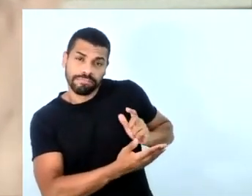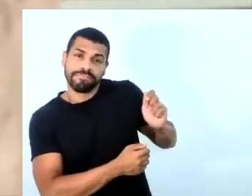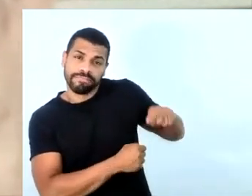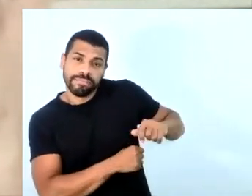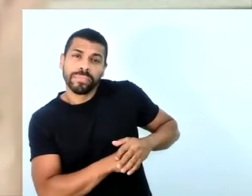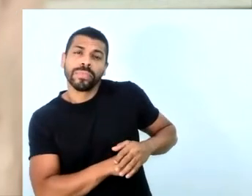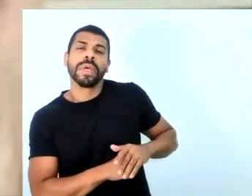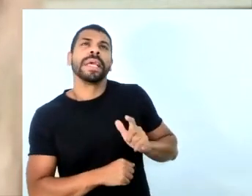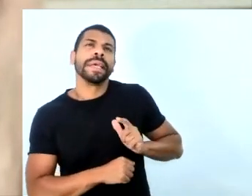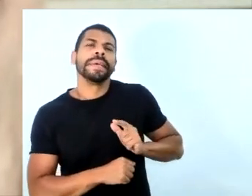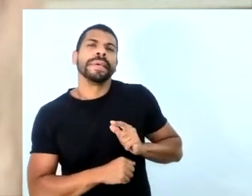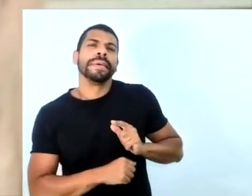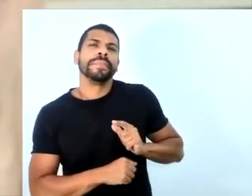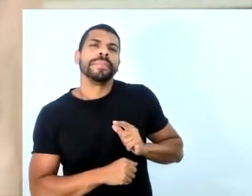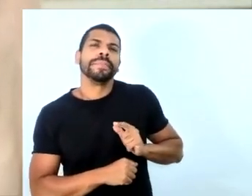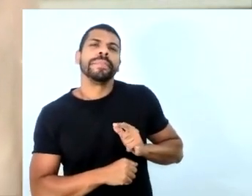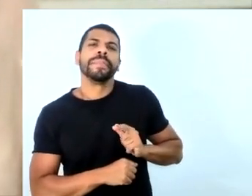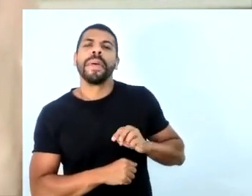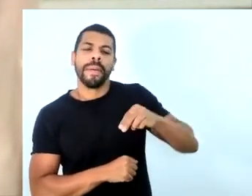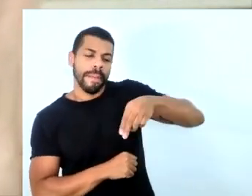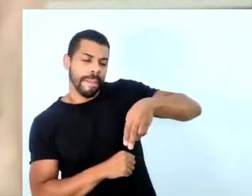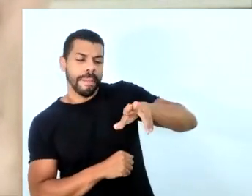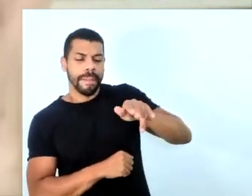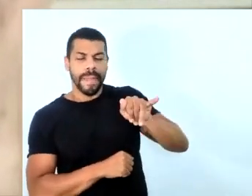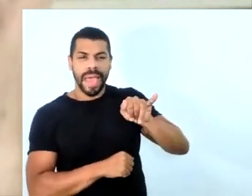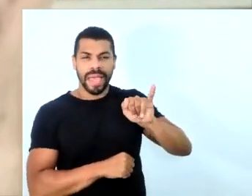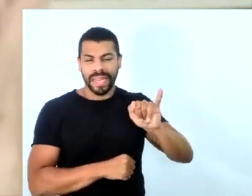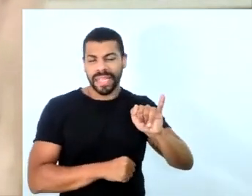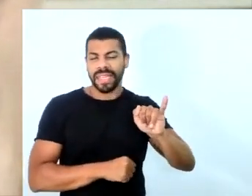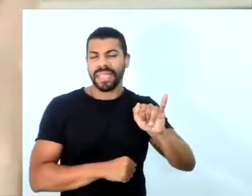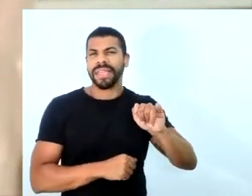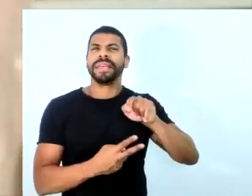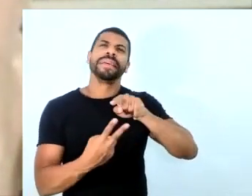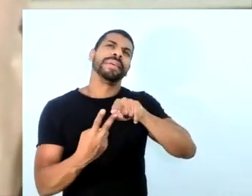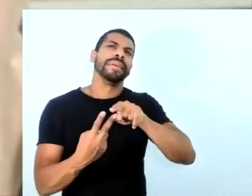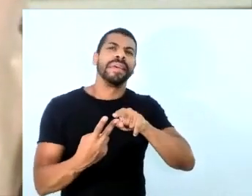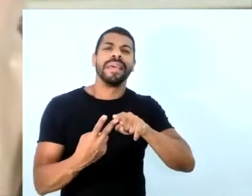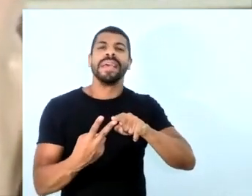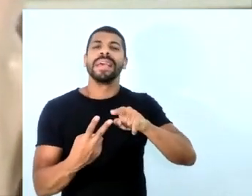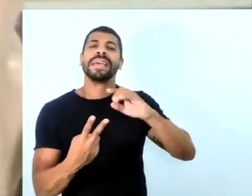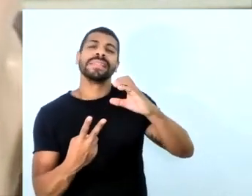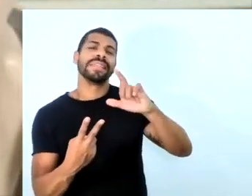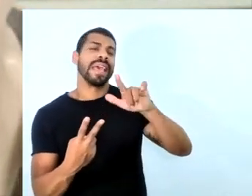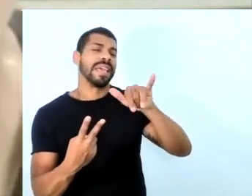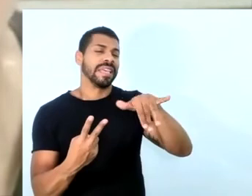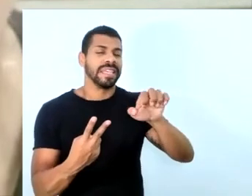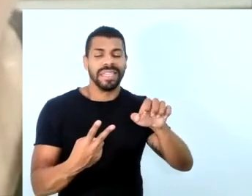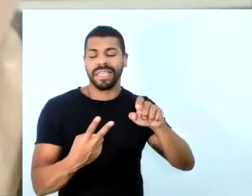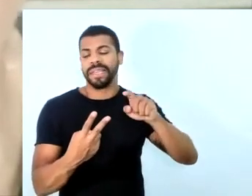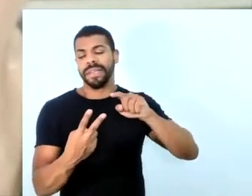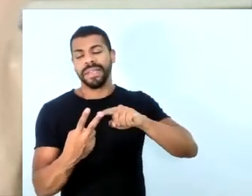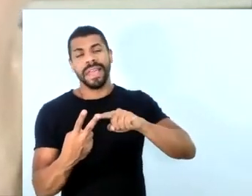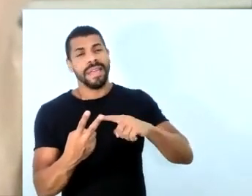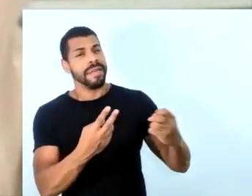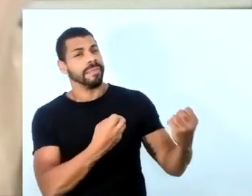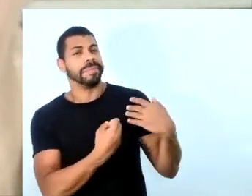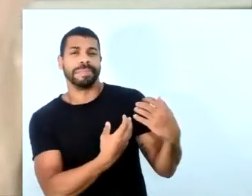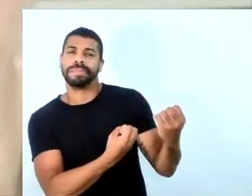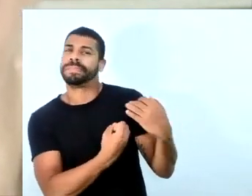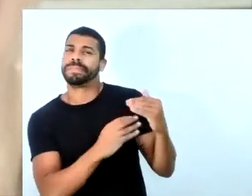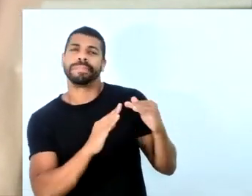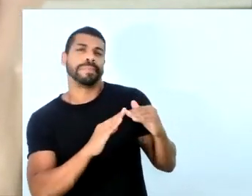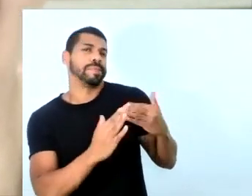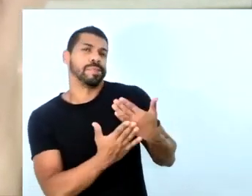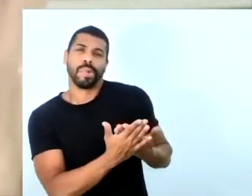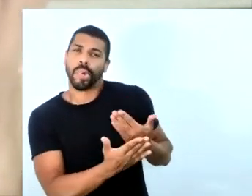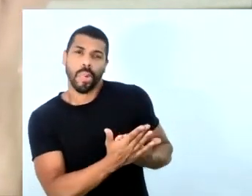montagem para João Paulo Carvalho, para Maí Tavares, para Vânia Debes, para Sérgio Meckler, e foi minha